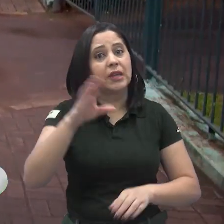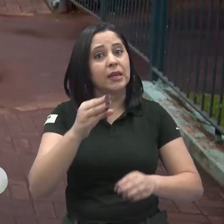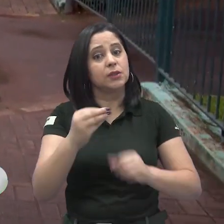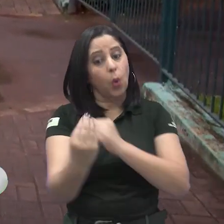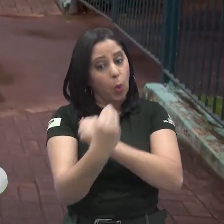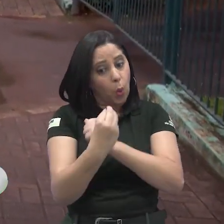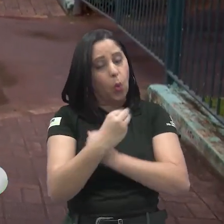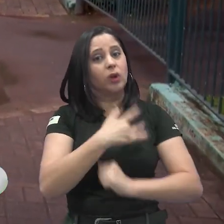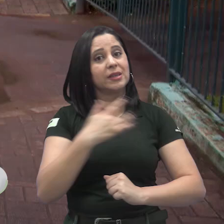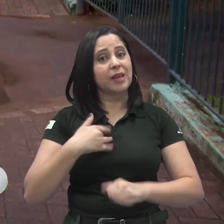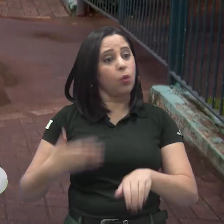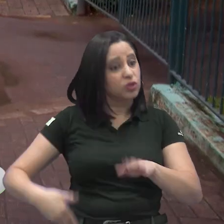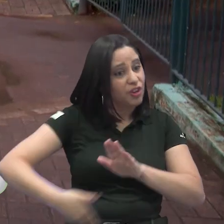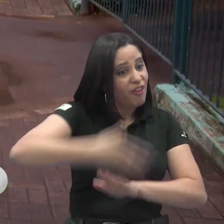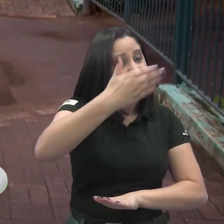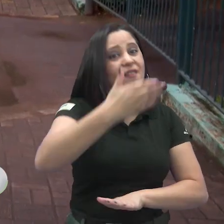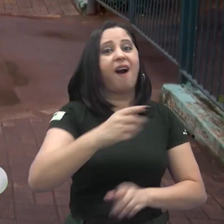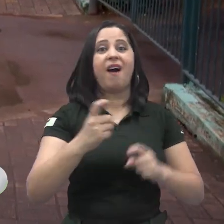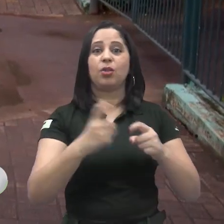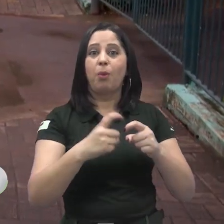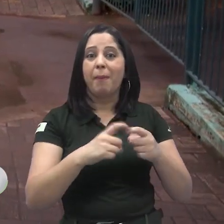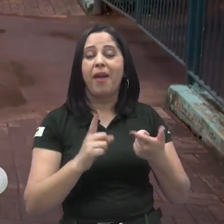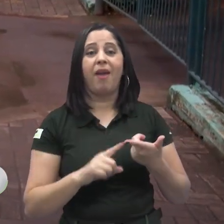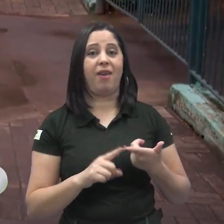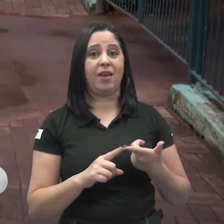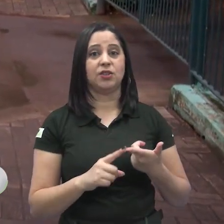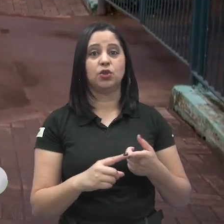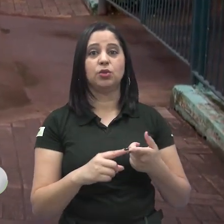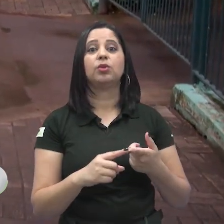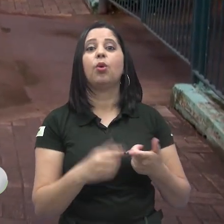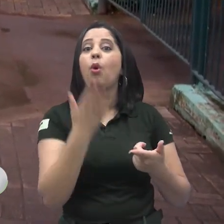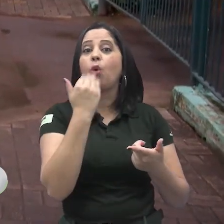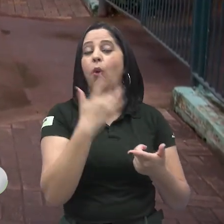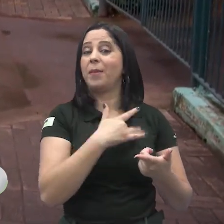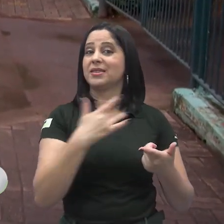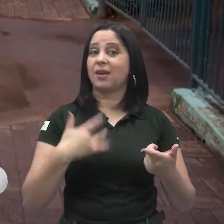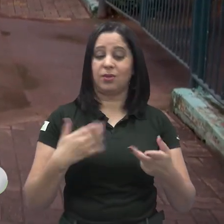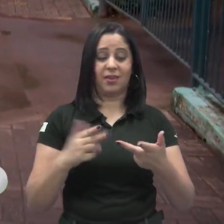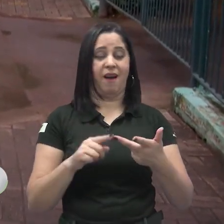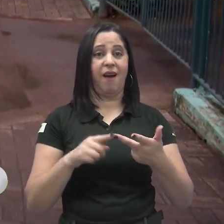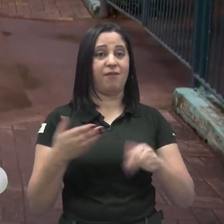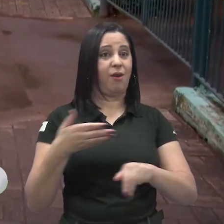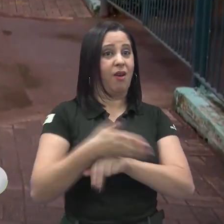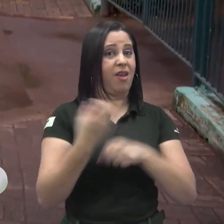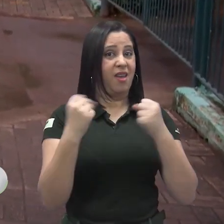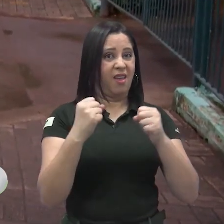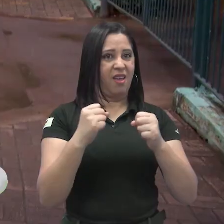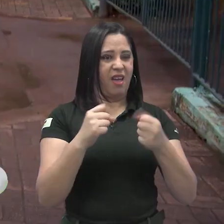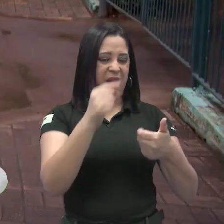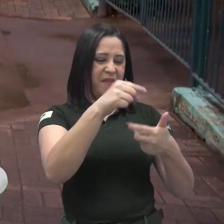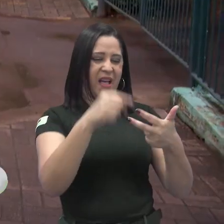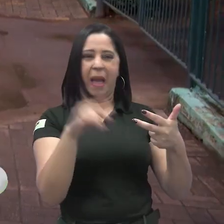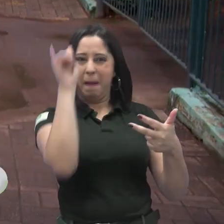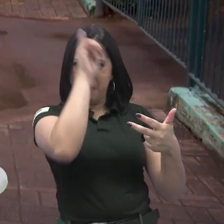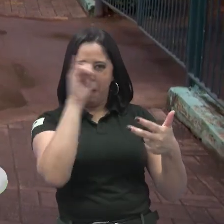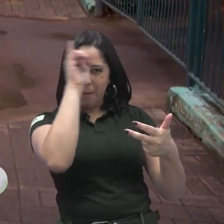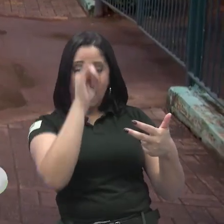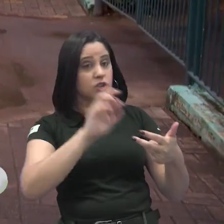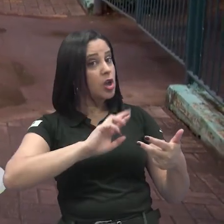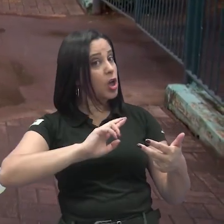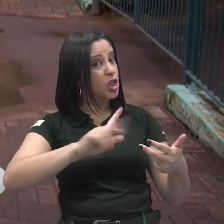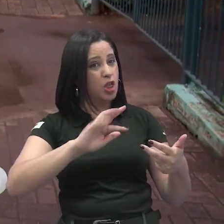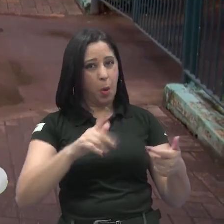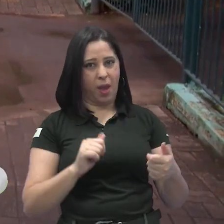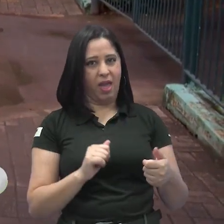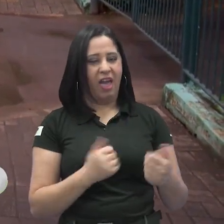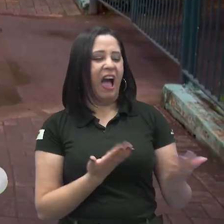com a saúde. Vá no médico sempre, com muita frequência. Cuida da alimentação, faça atividade física. A gente acha que é besteira porque a gente é novinho, que a gente